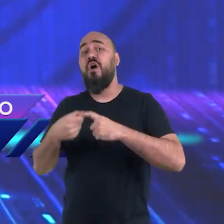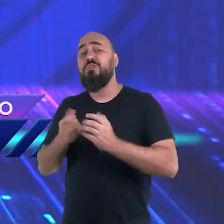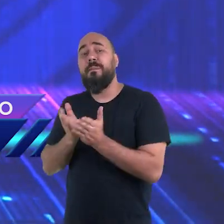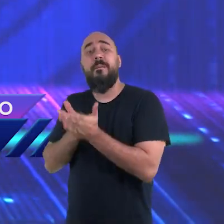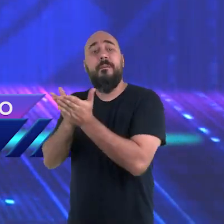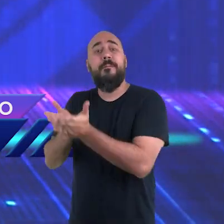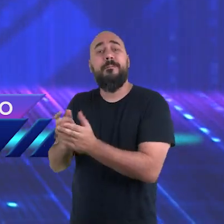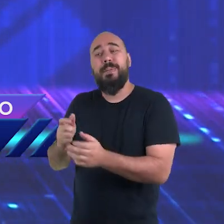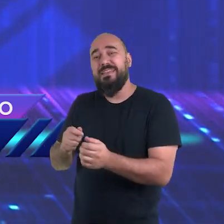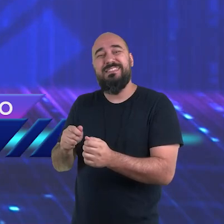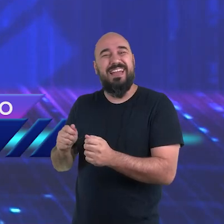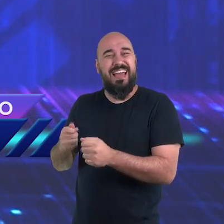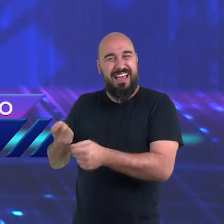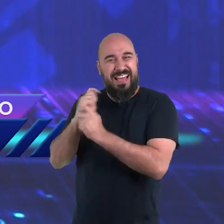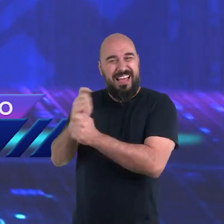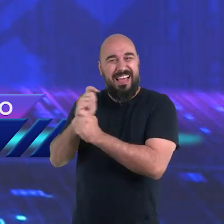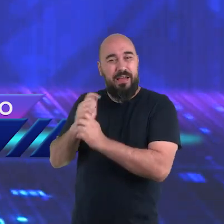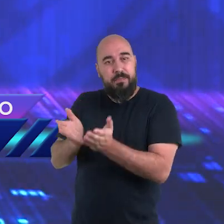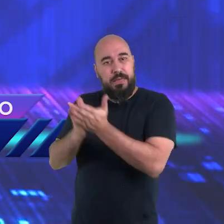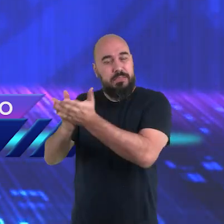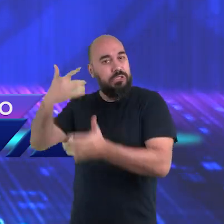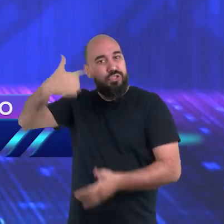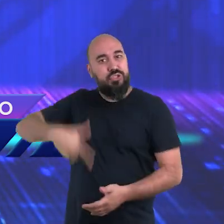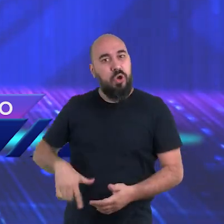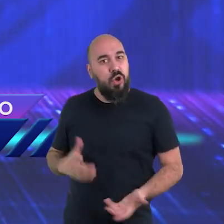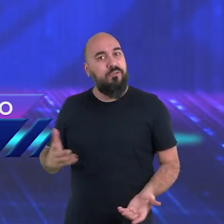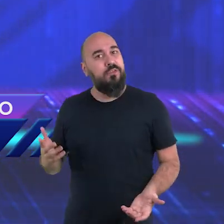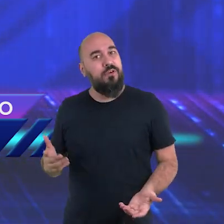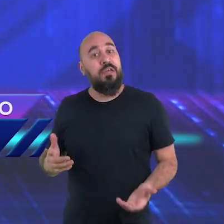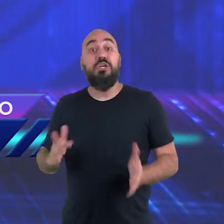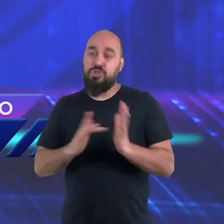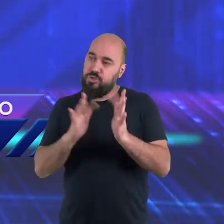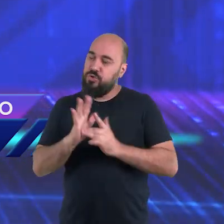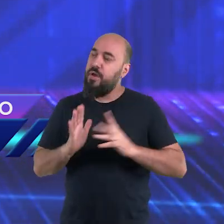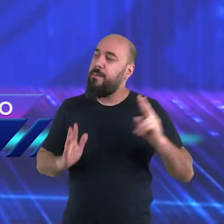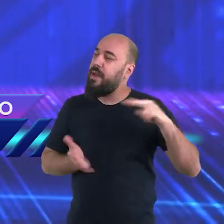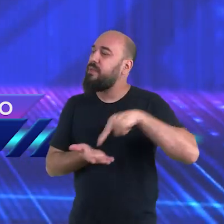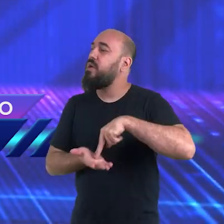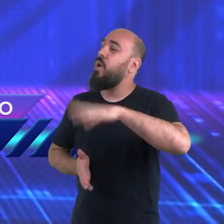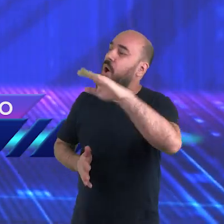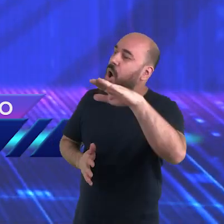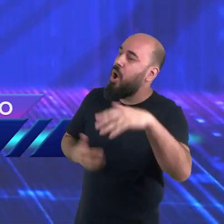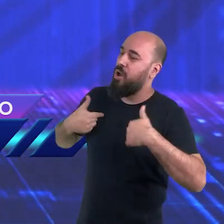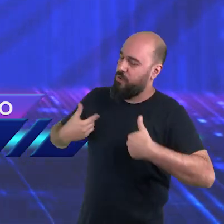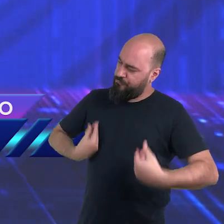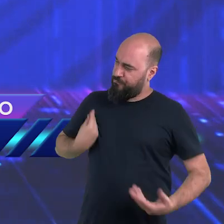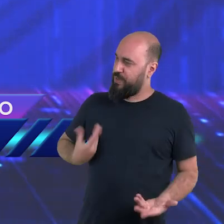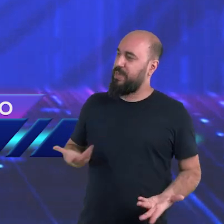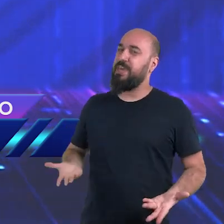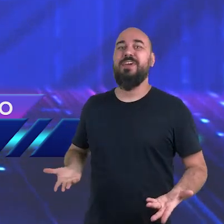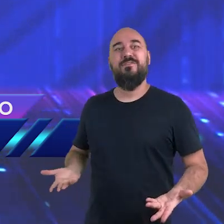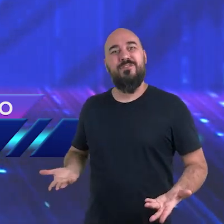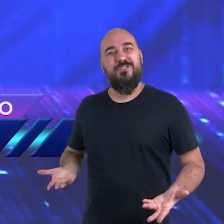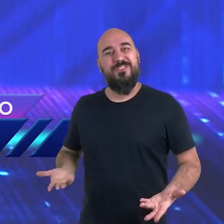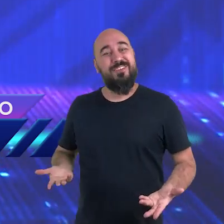já tendo aparecido depois a eles, mesmo eles tendo convicções de que ele estava ressuscitado.